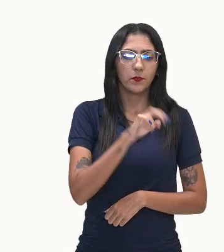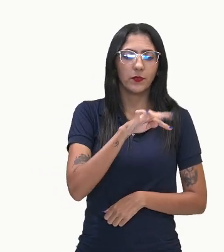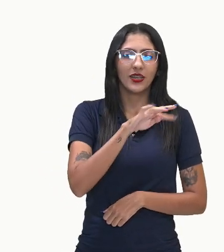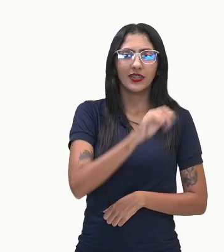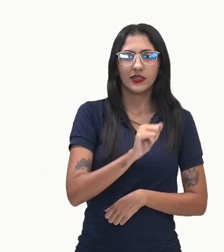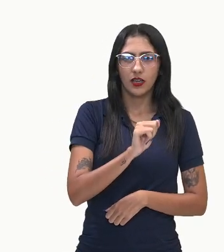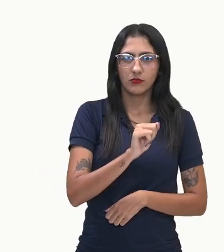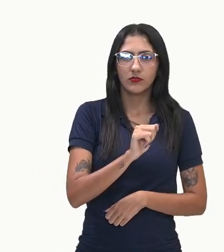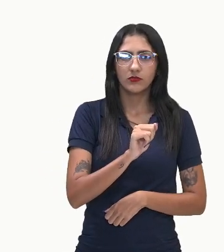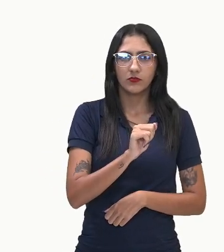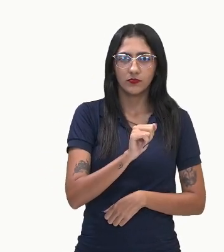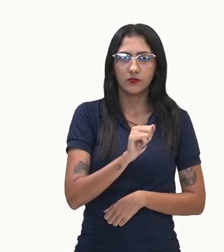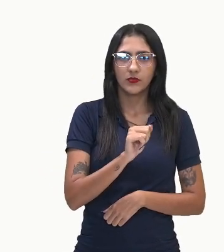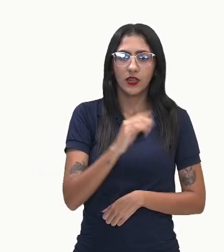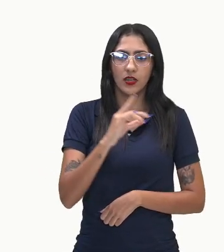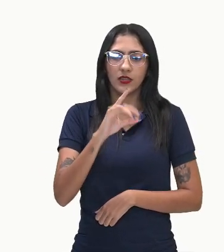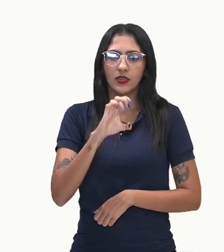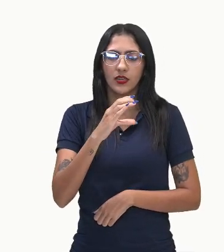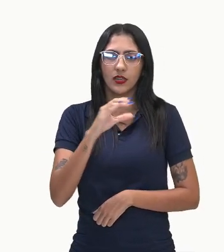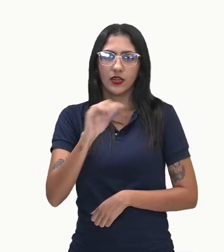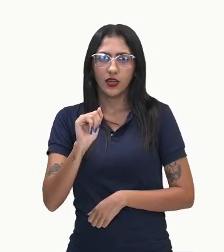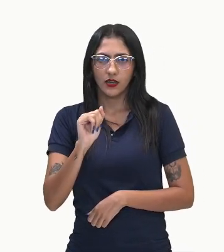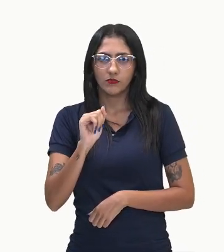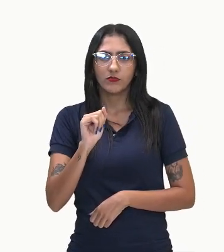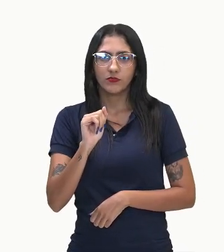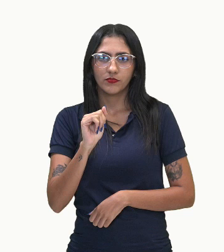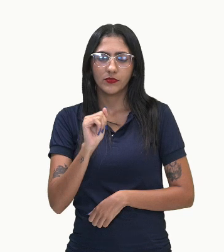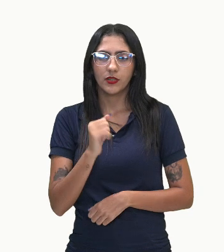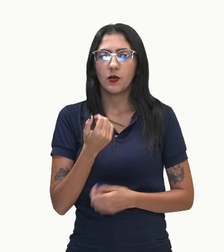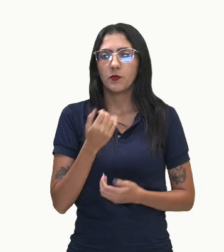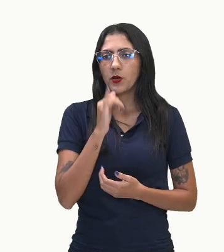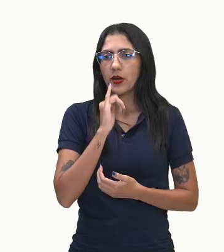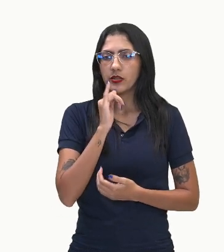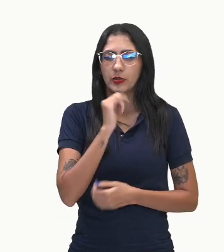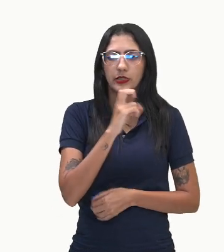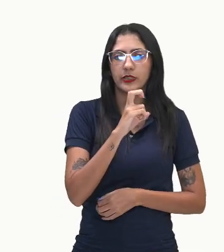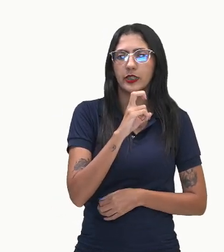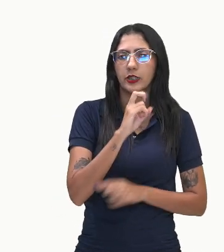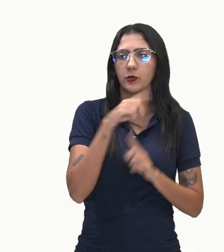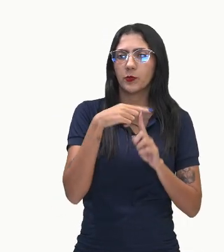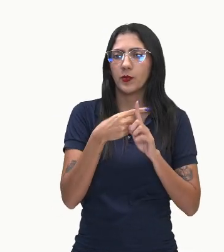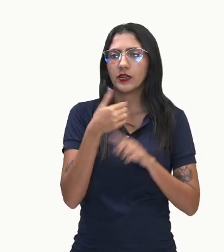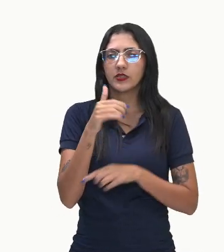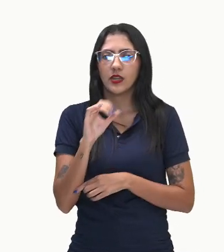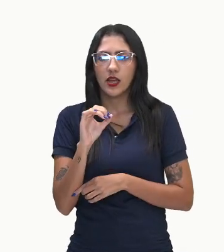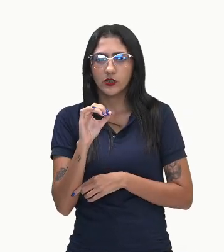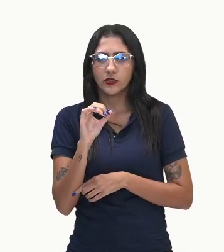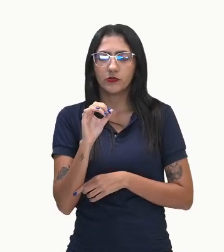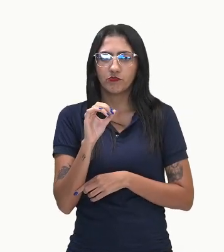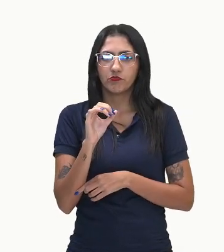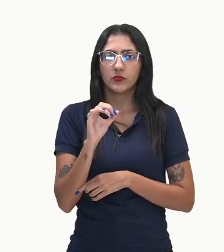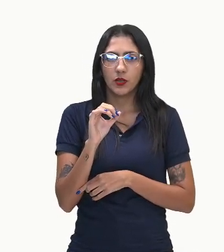né, deca, então 5, né, 5 e 10. Então,